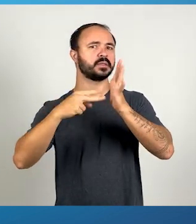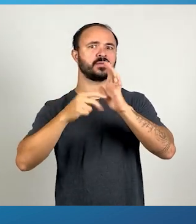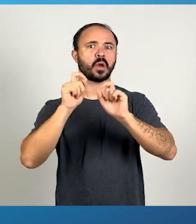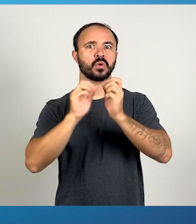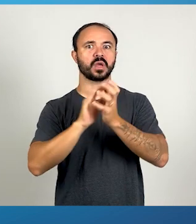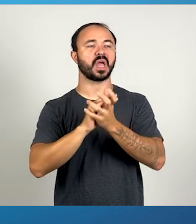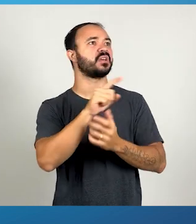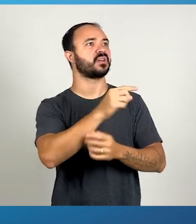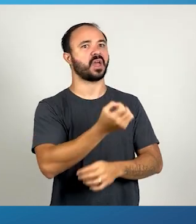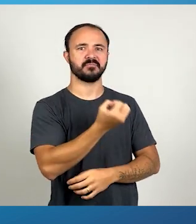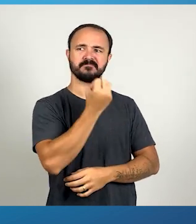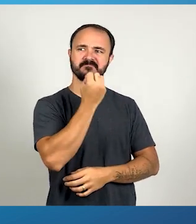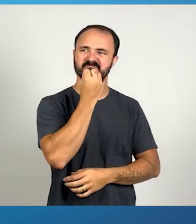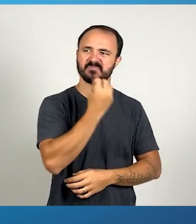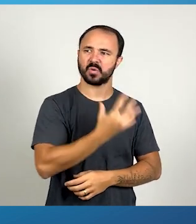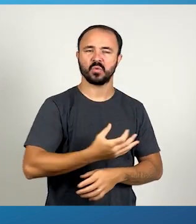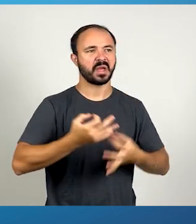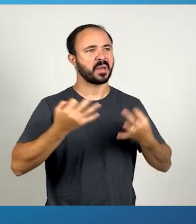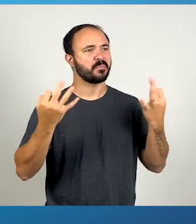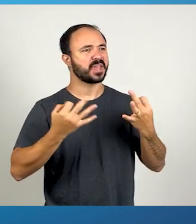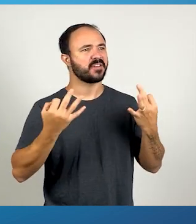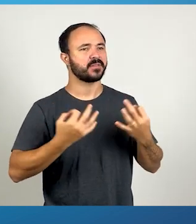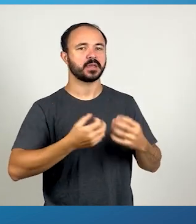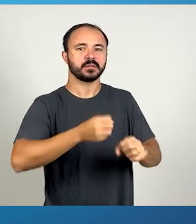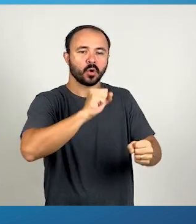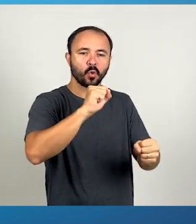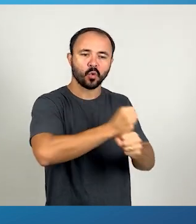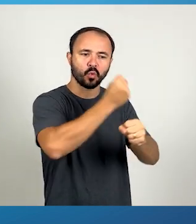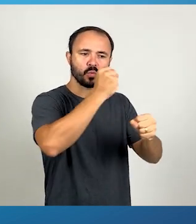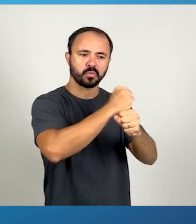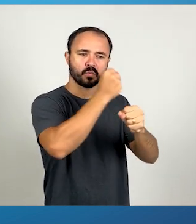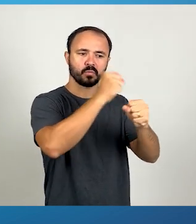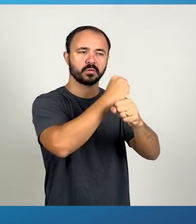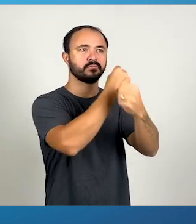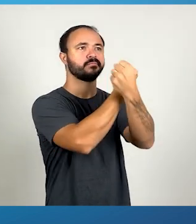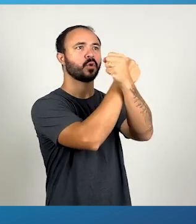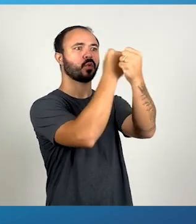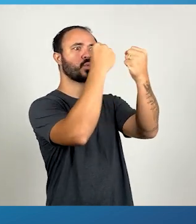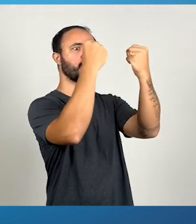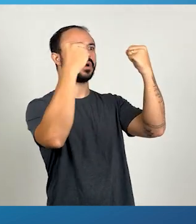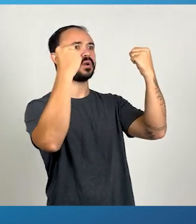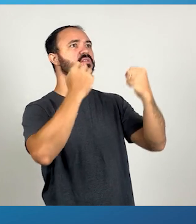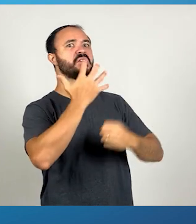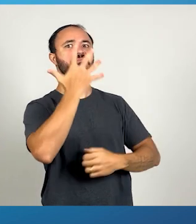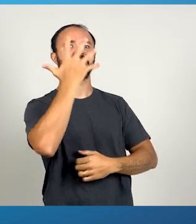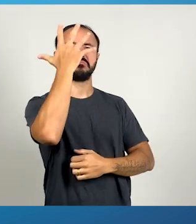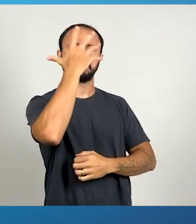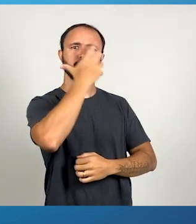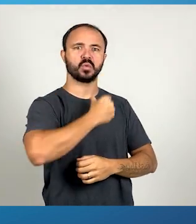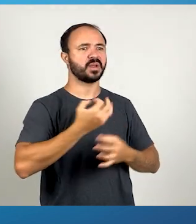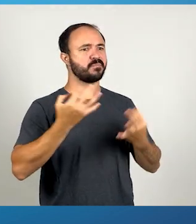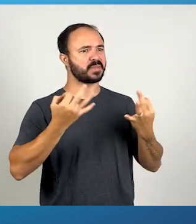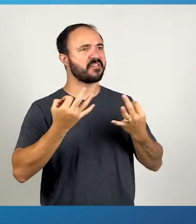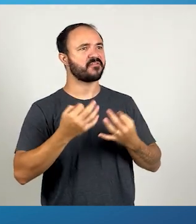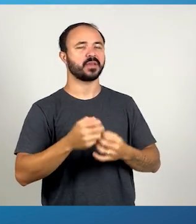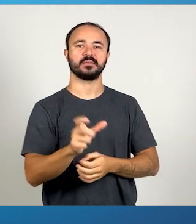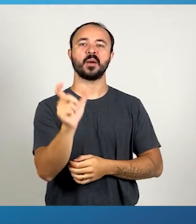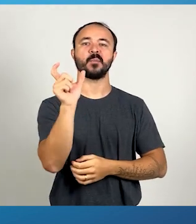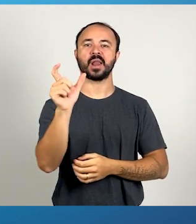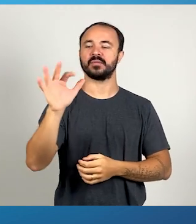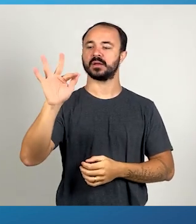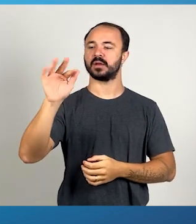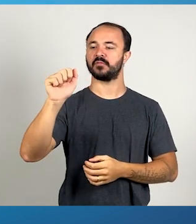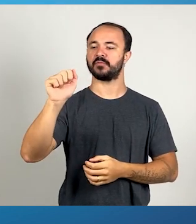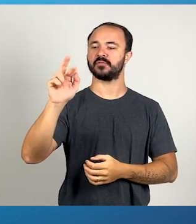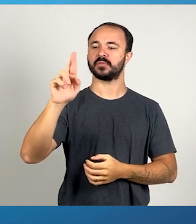ponte estruturada, essa ponte não vai cair nunca e tal. A gente fala obra faraônica, tá? Para evidenciar essa